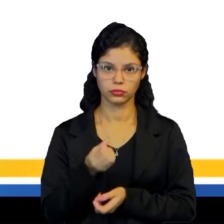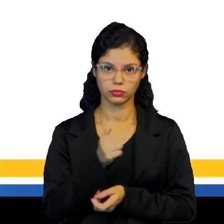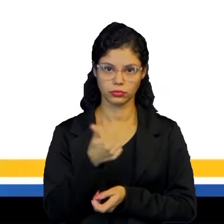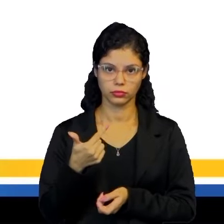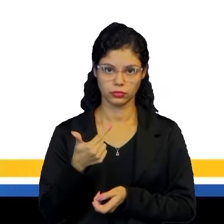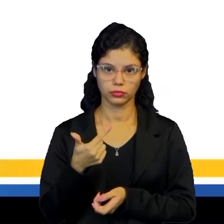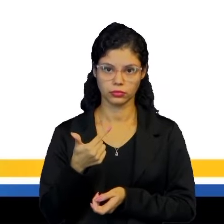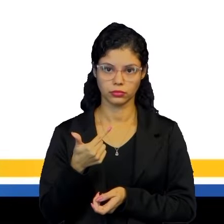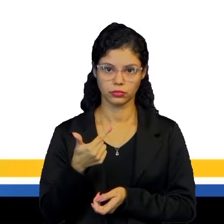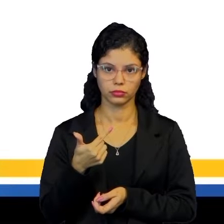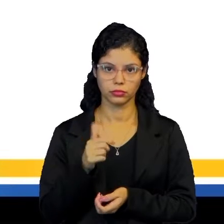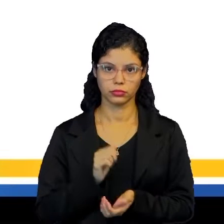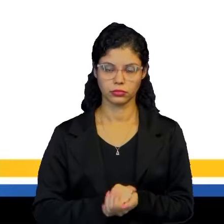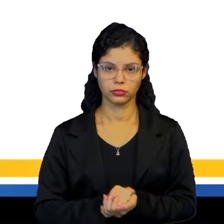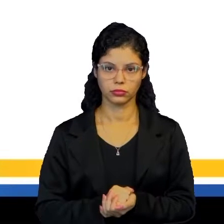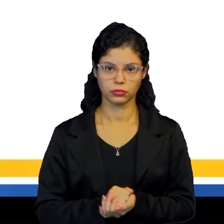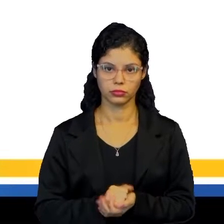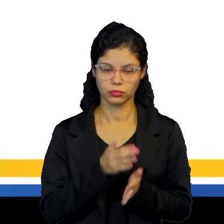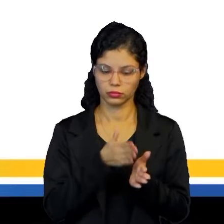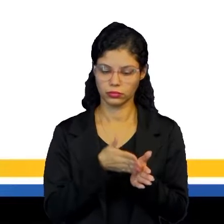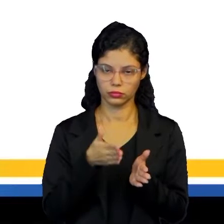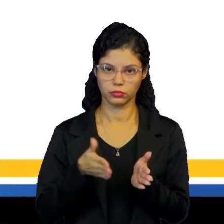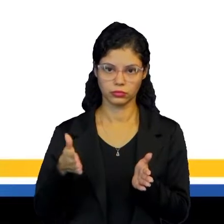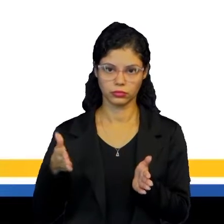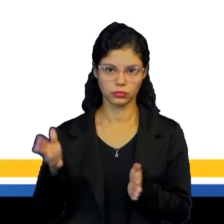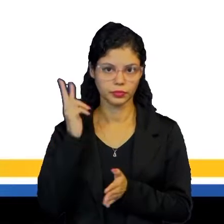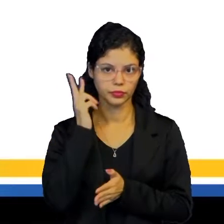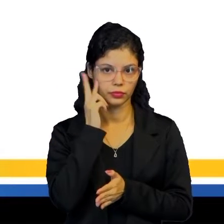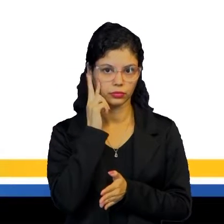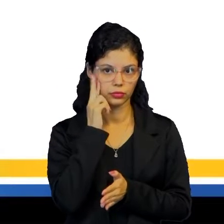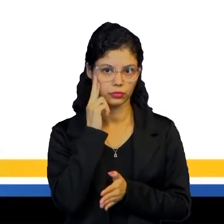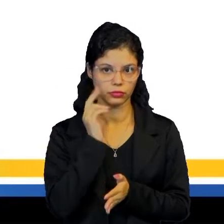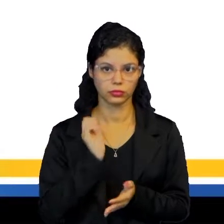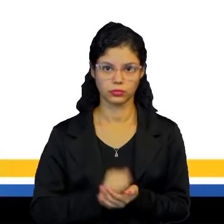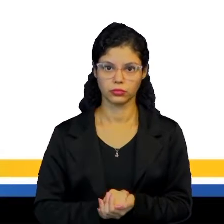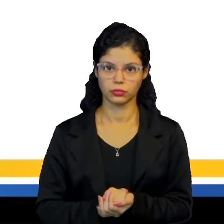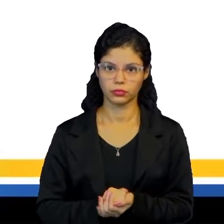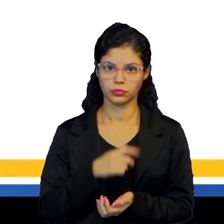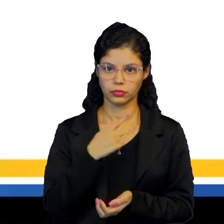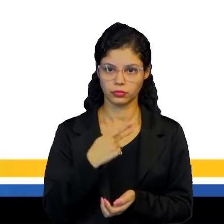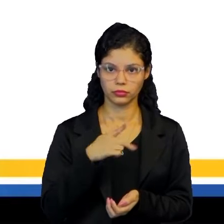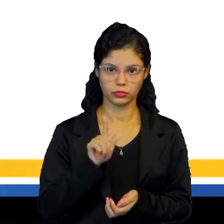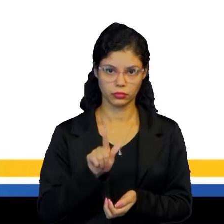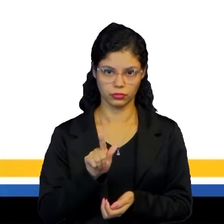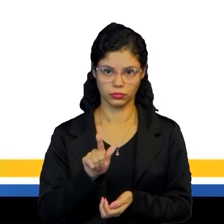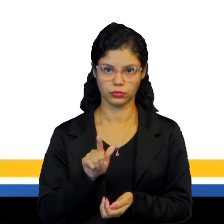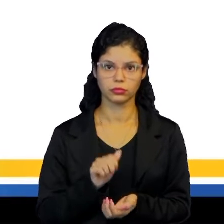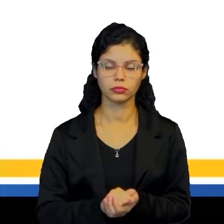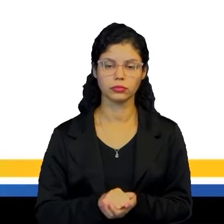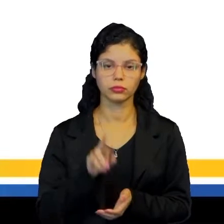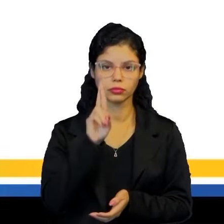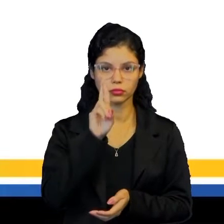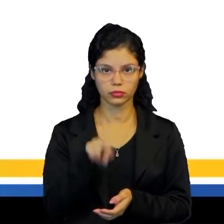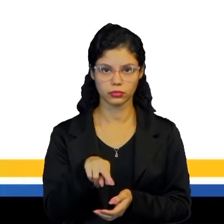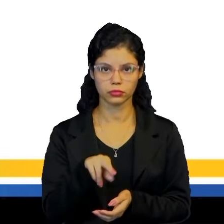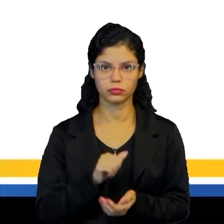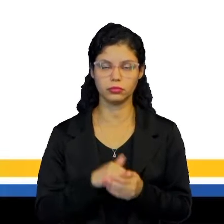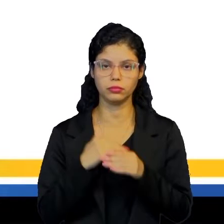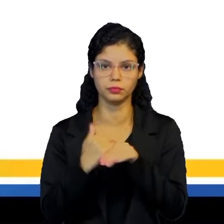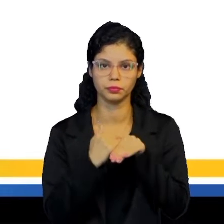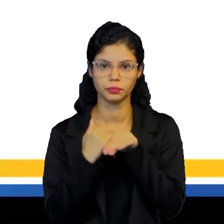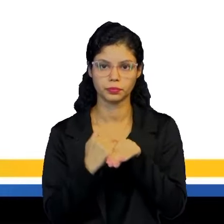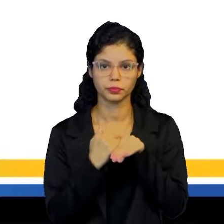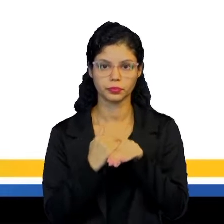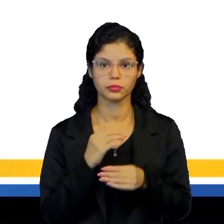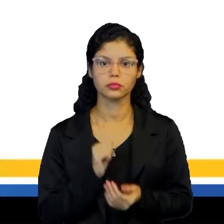12, dobrou. Então, é uma sequência normal. É uma PG de razão igual,